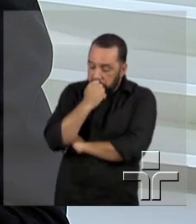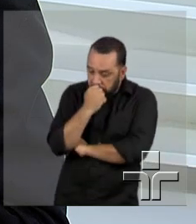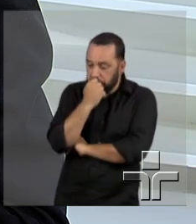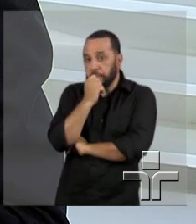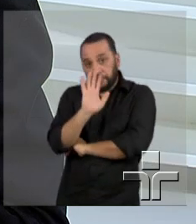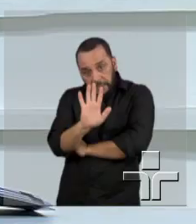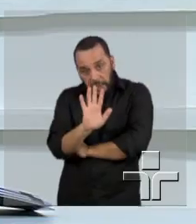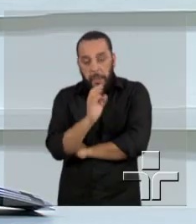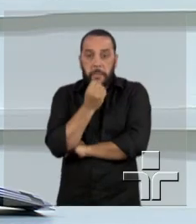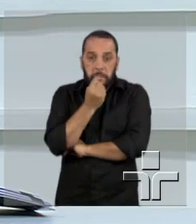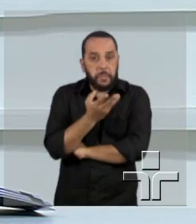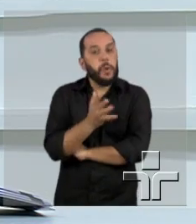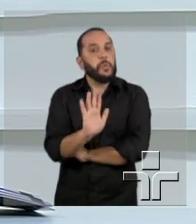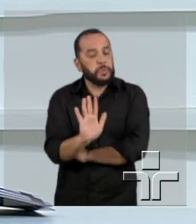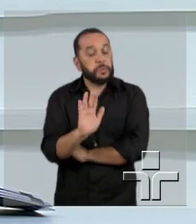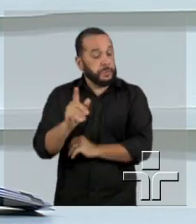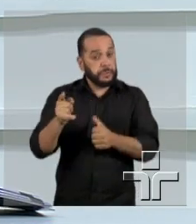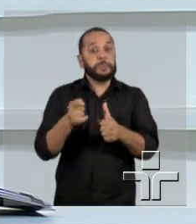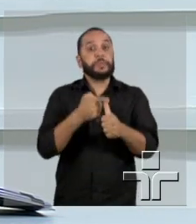a